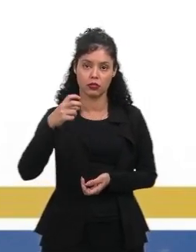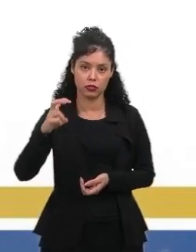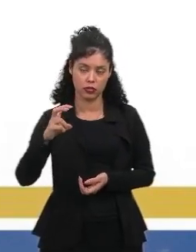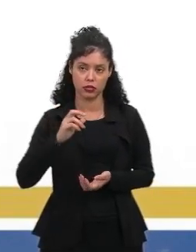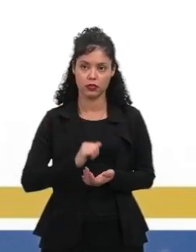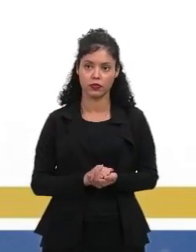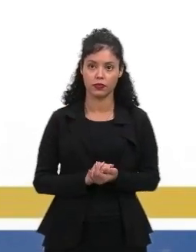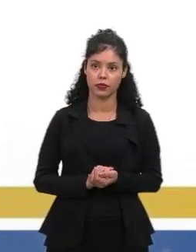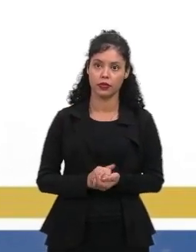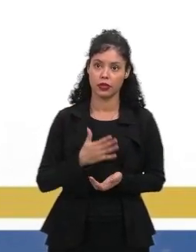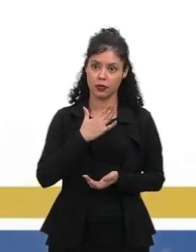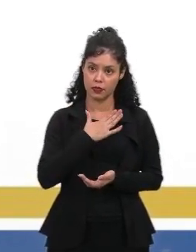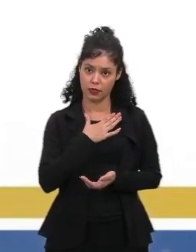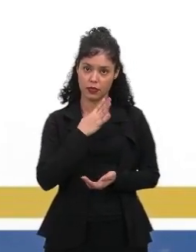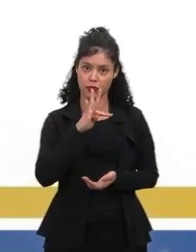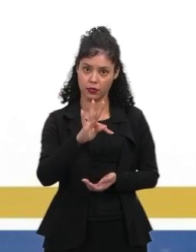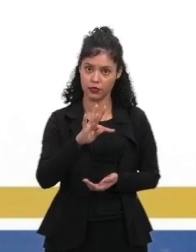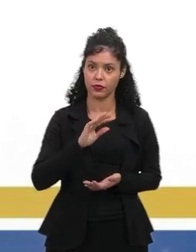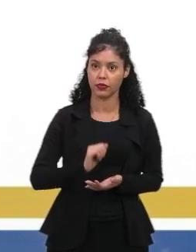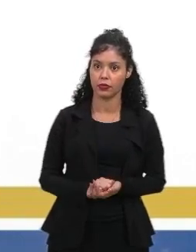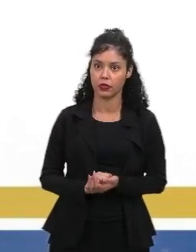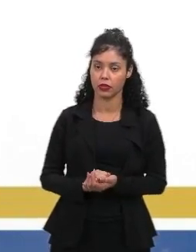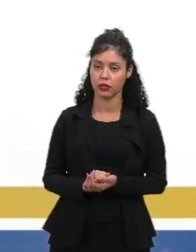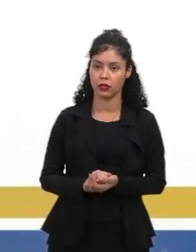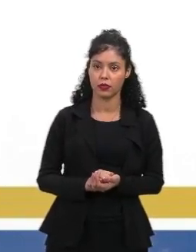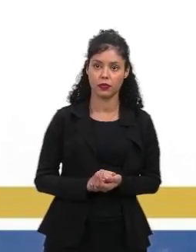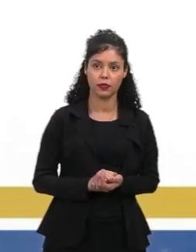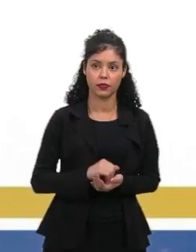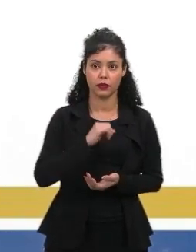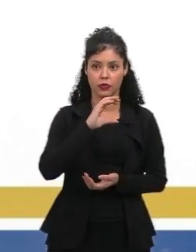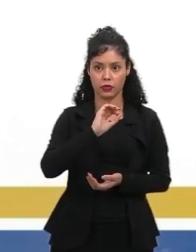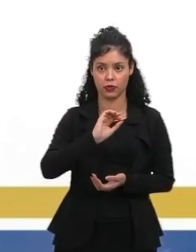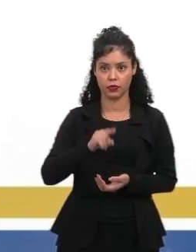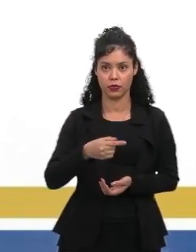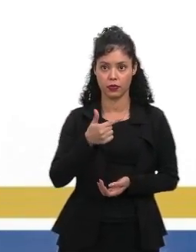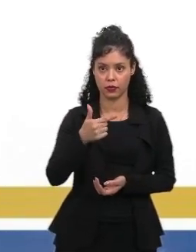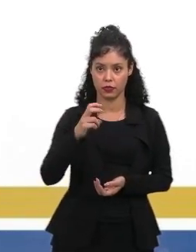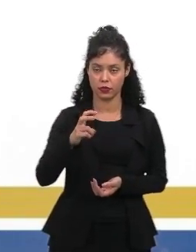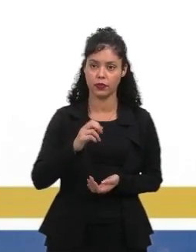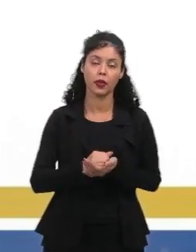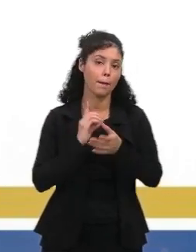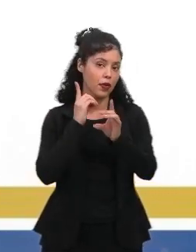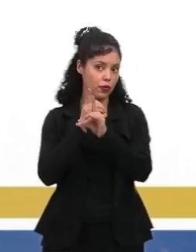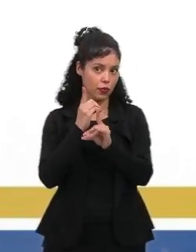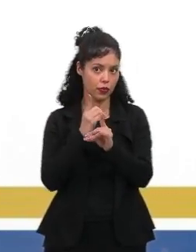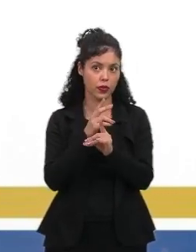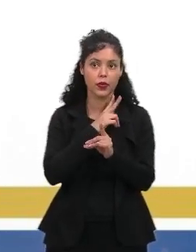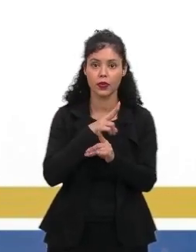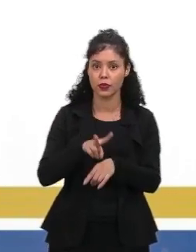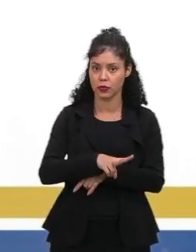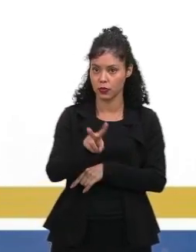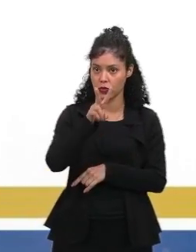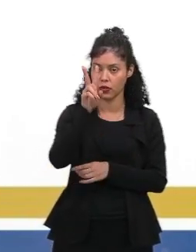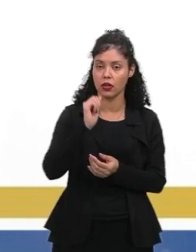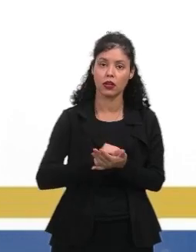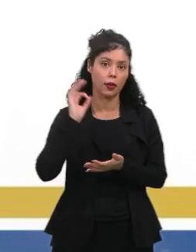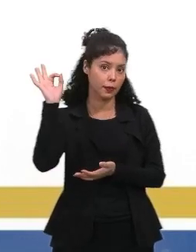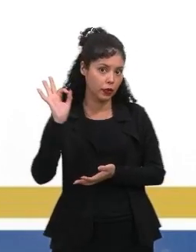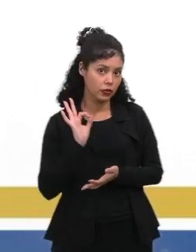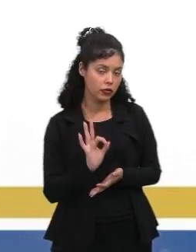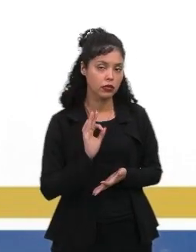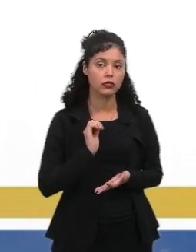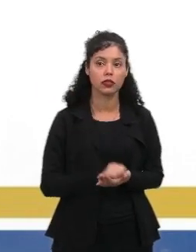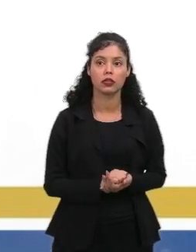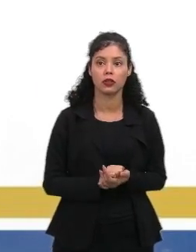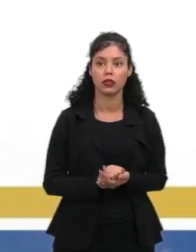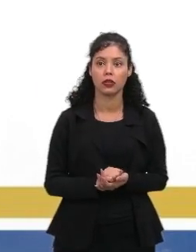0,215. Então, minha taxa aqui, nesse caso, é 0,215. Para encontrar esse valor em porcentagem,